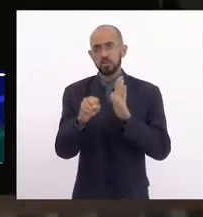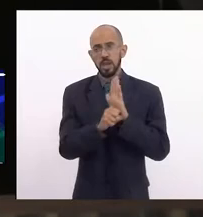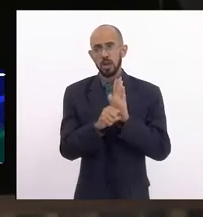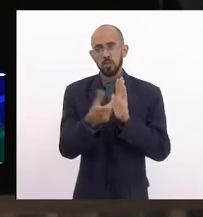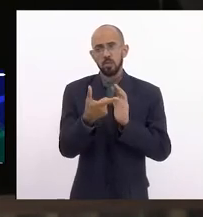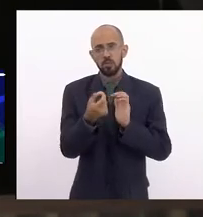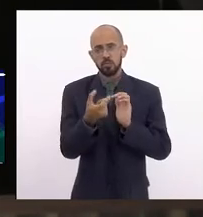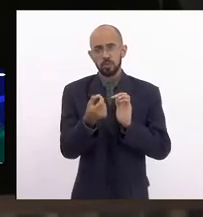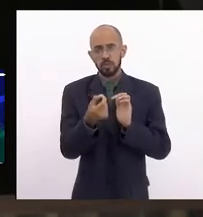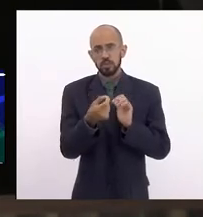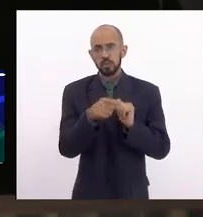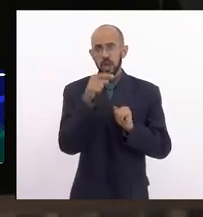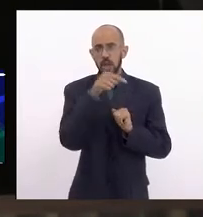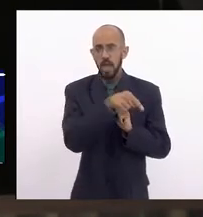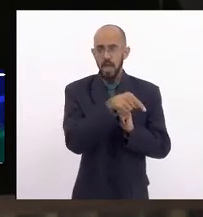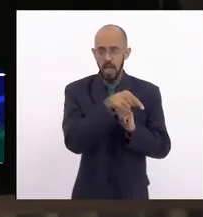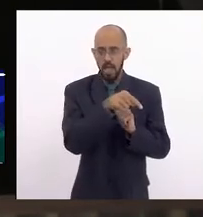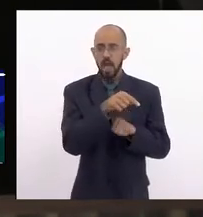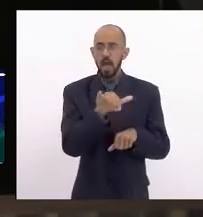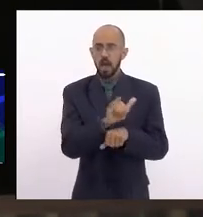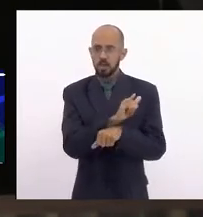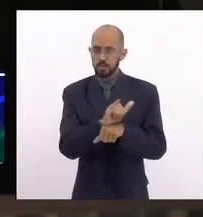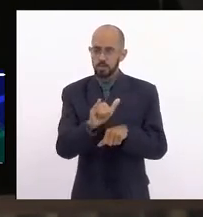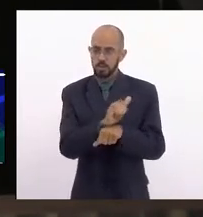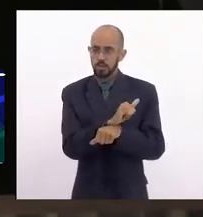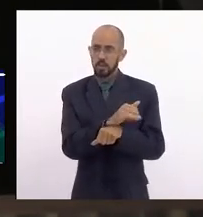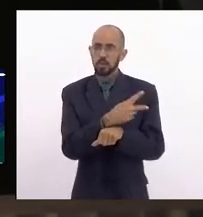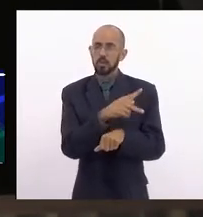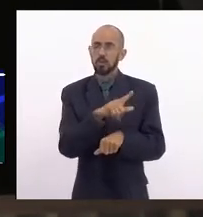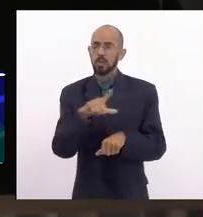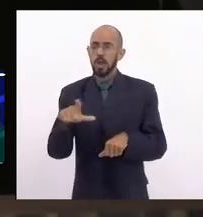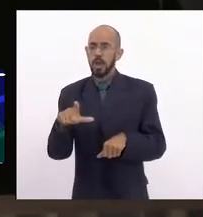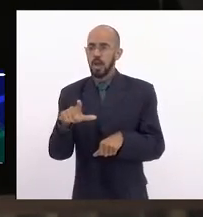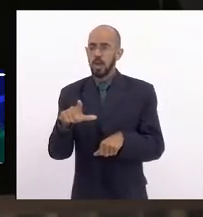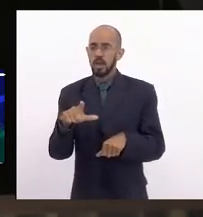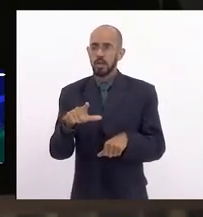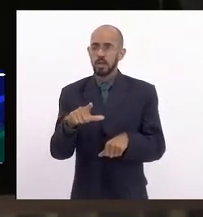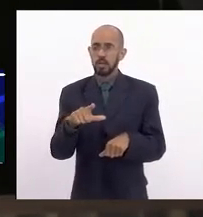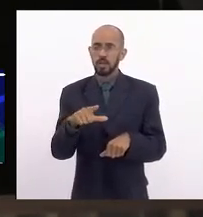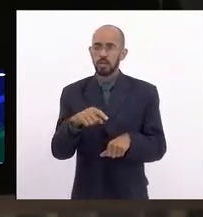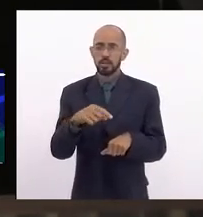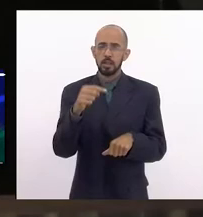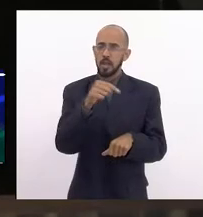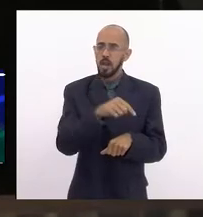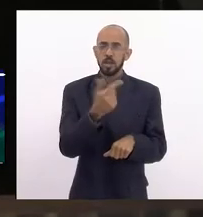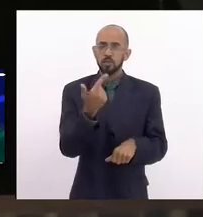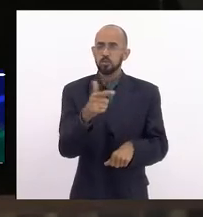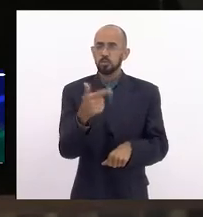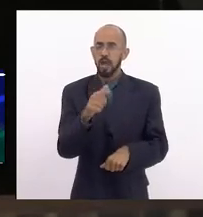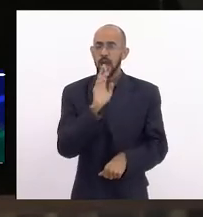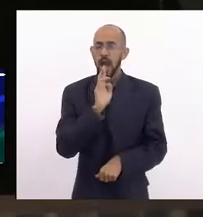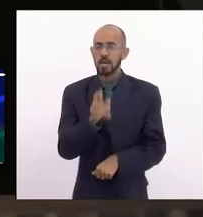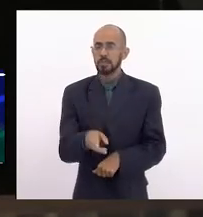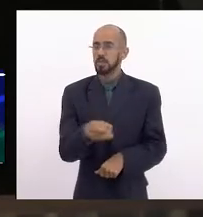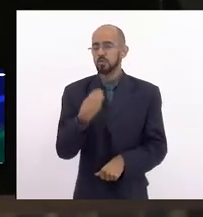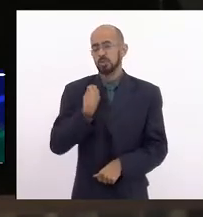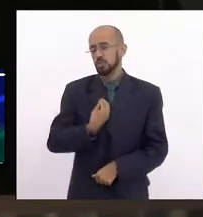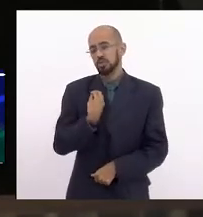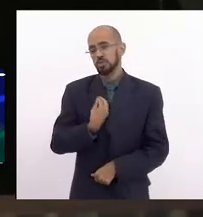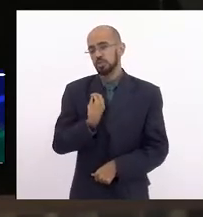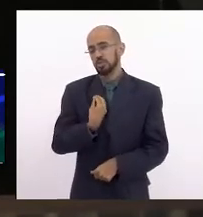20 é o ponto chave deste PL ele não tem razão de ser